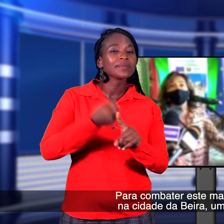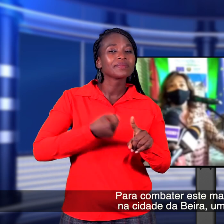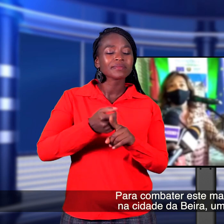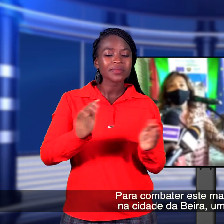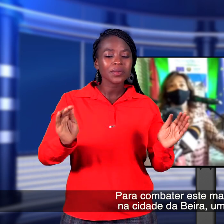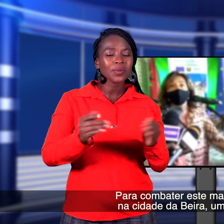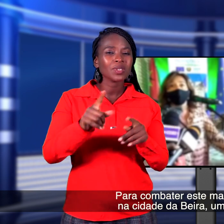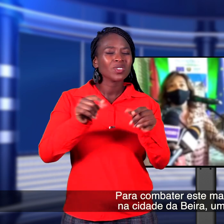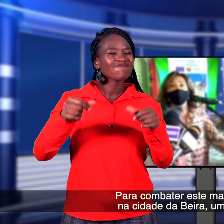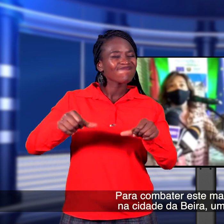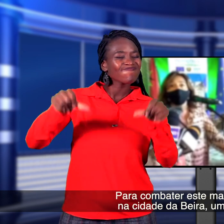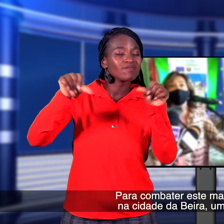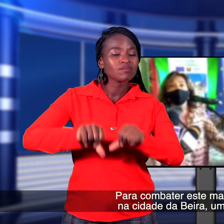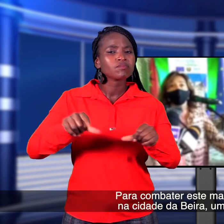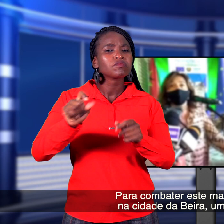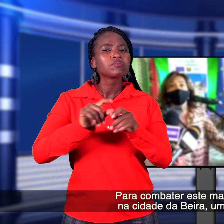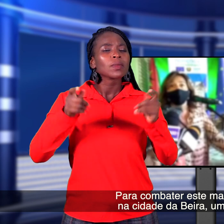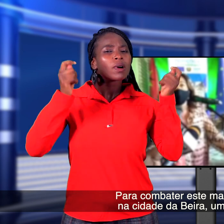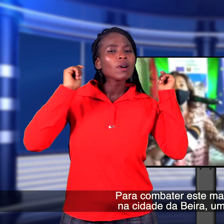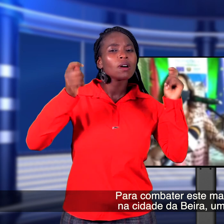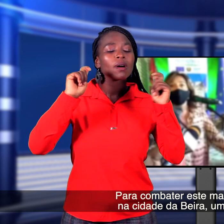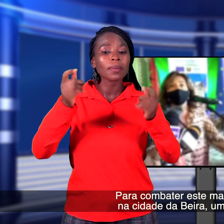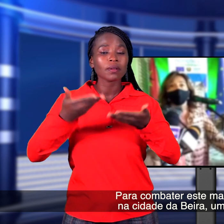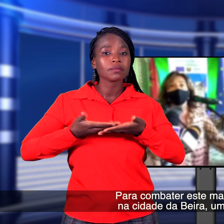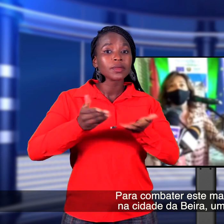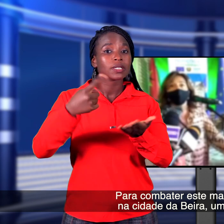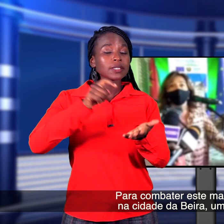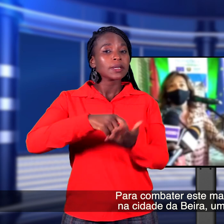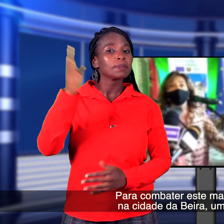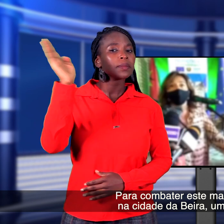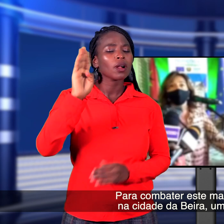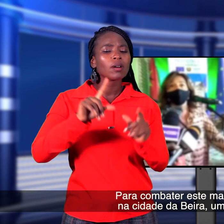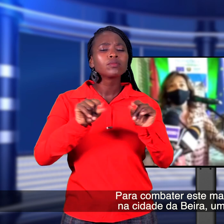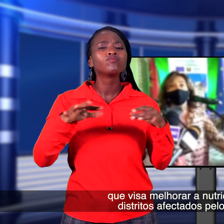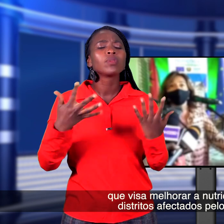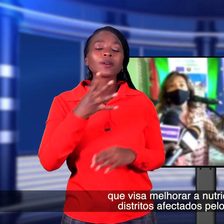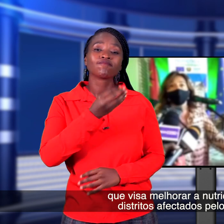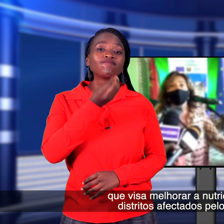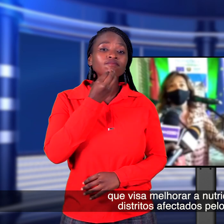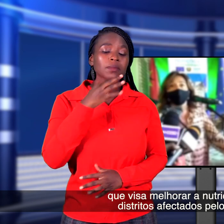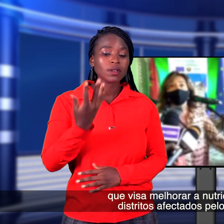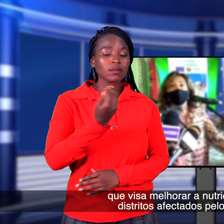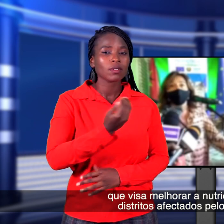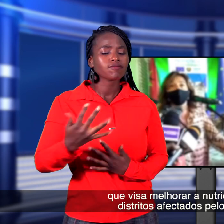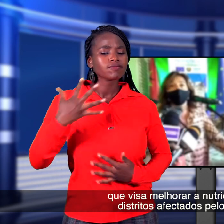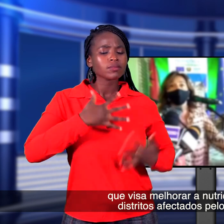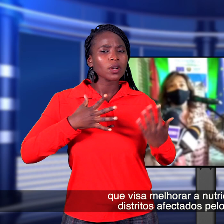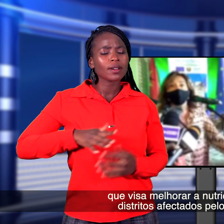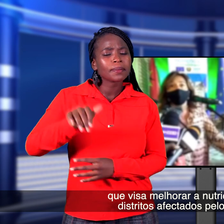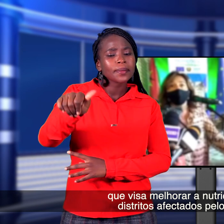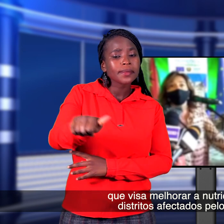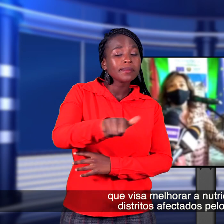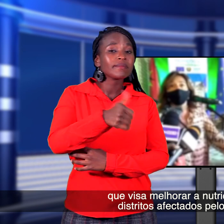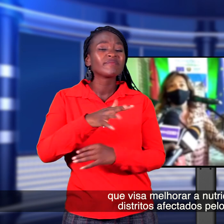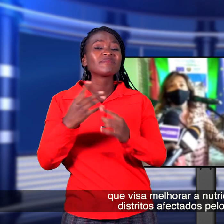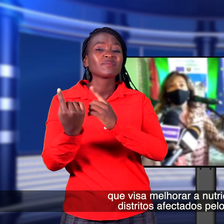Para combater este mal, foi lançada na cidade da Beira uma campanha que visa melhorar a nutrição